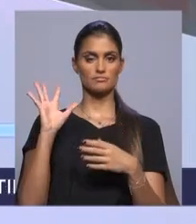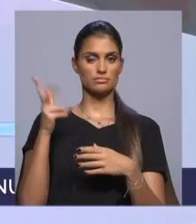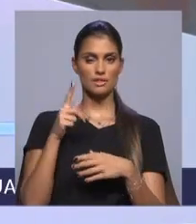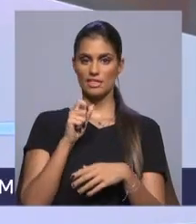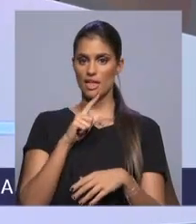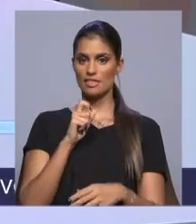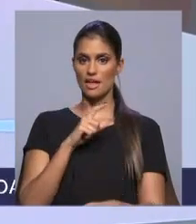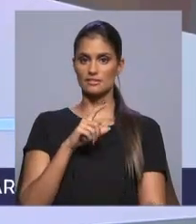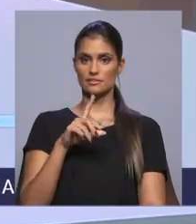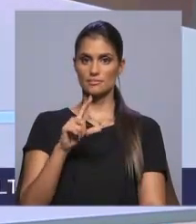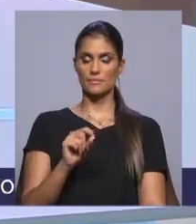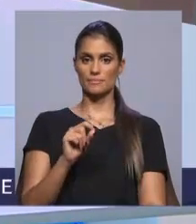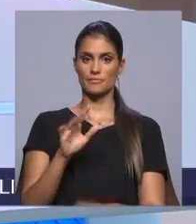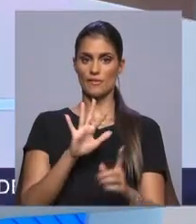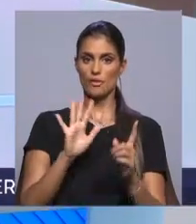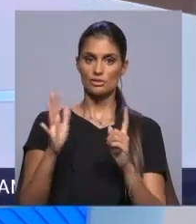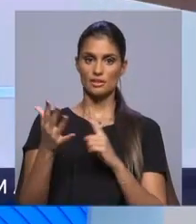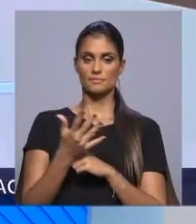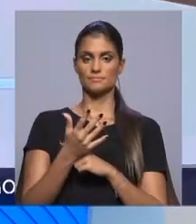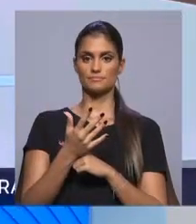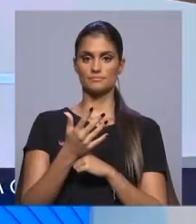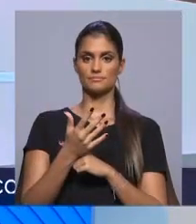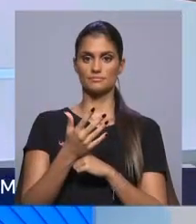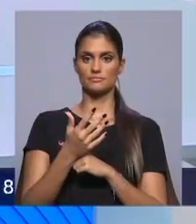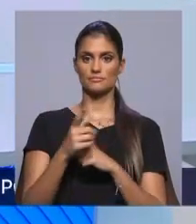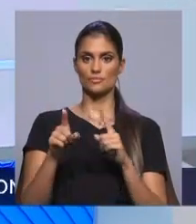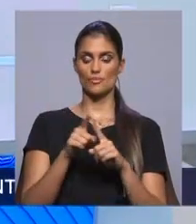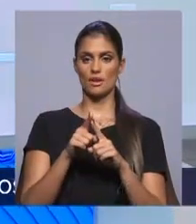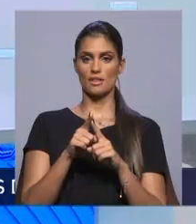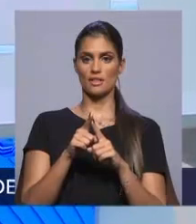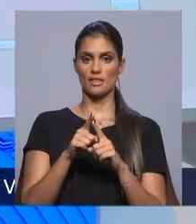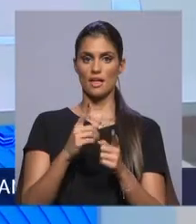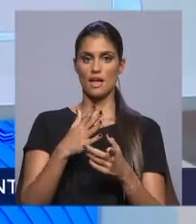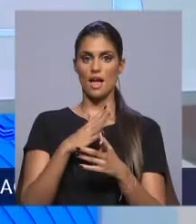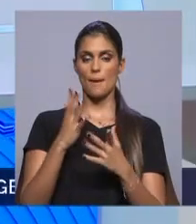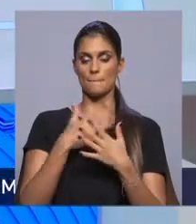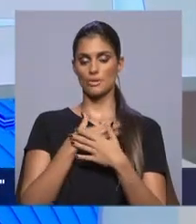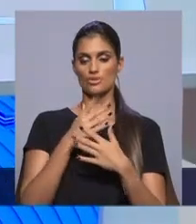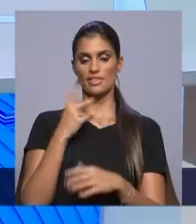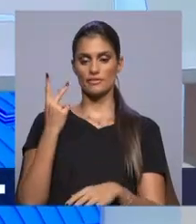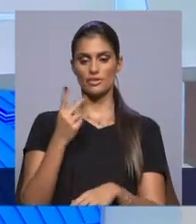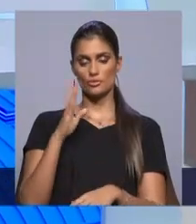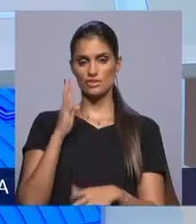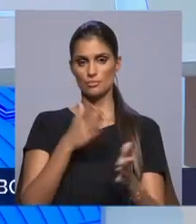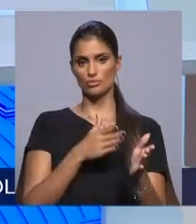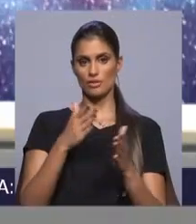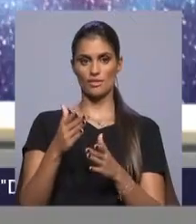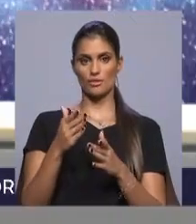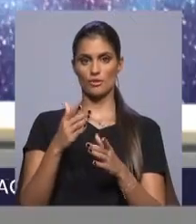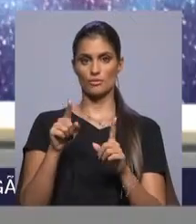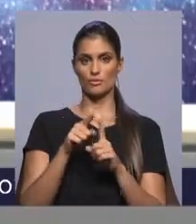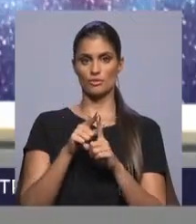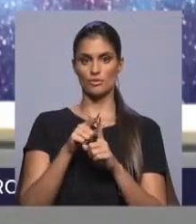conseguem ter à sua volta planetas amigos da vida? E, por outro lado, sei que há também agora aqui uma visita a